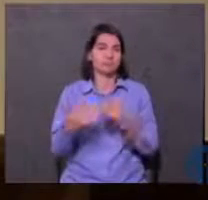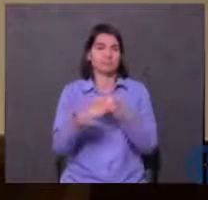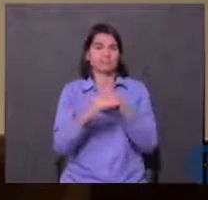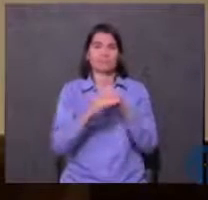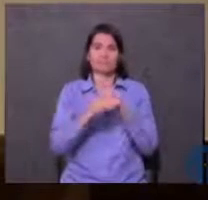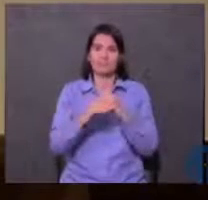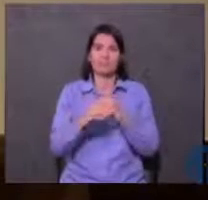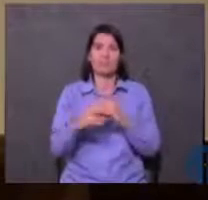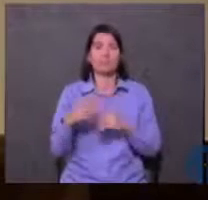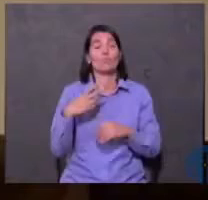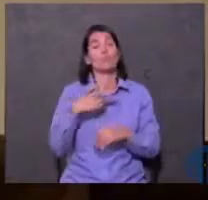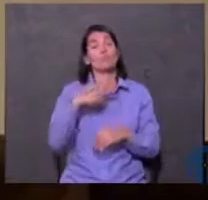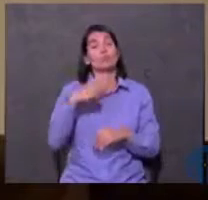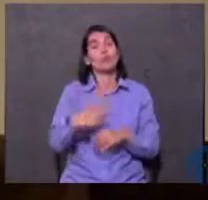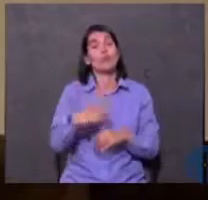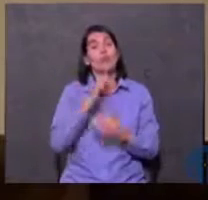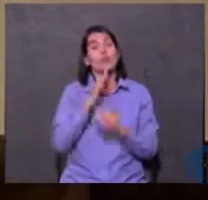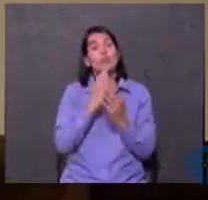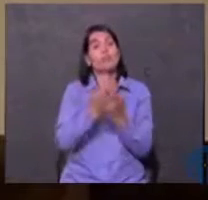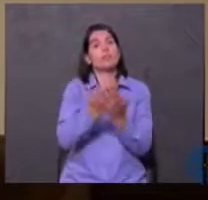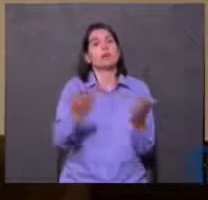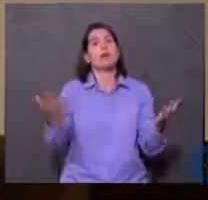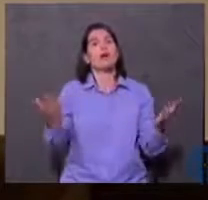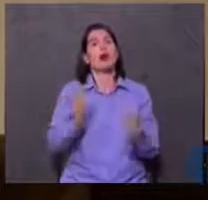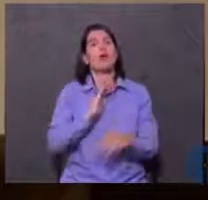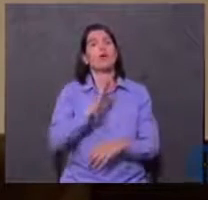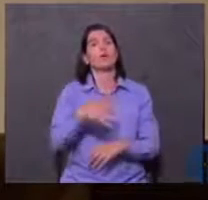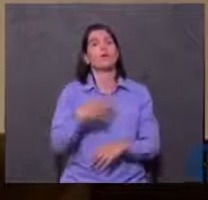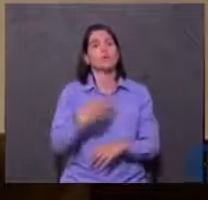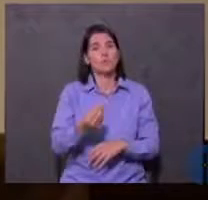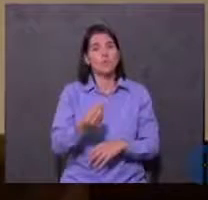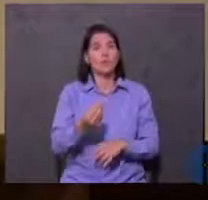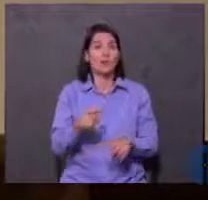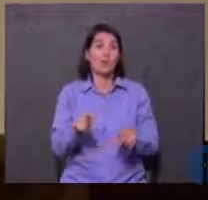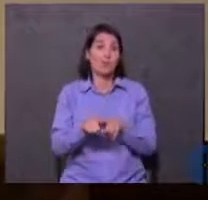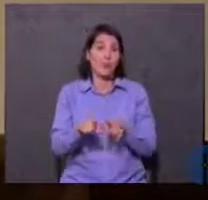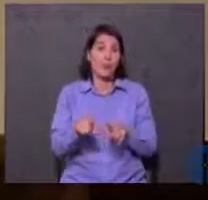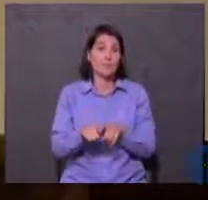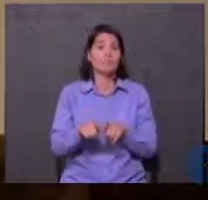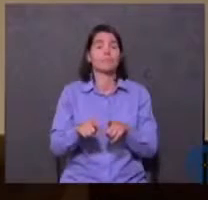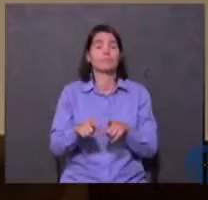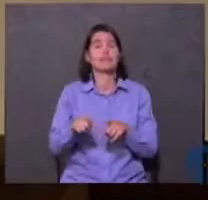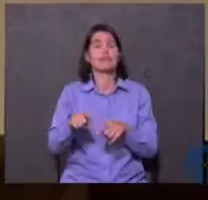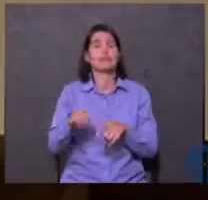Portugal deu a todo o mundo, xuntamente cos grandes santos desta